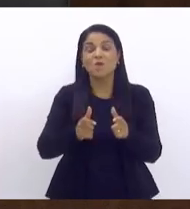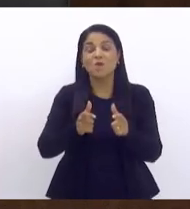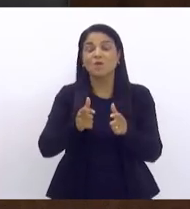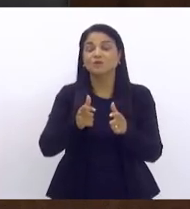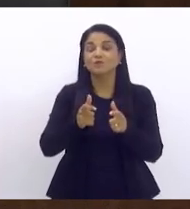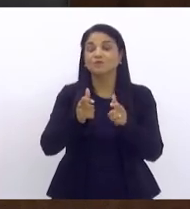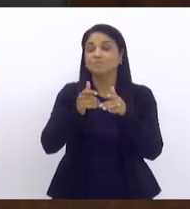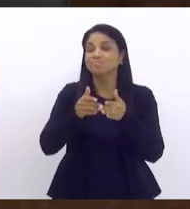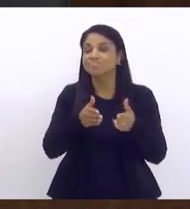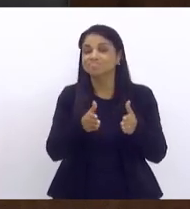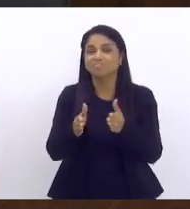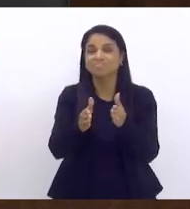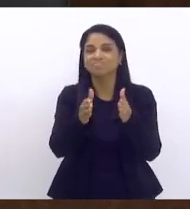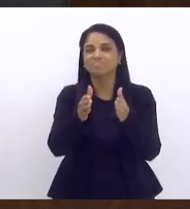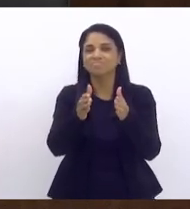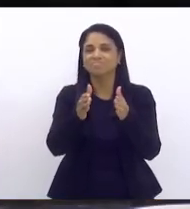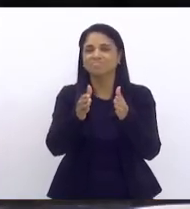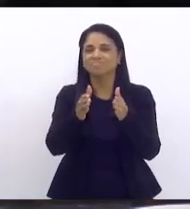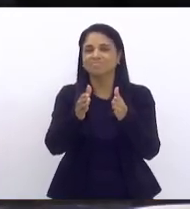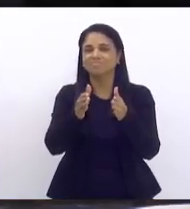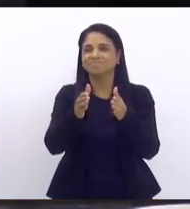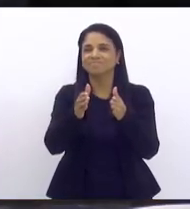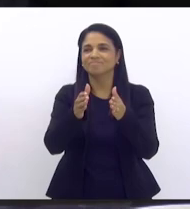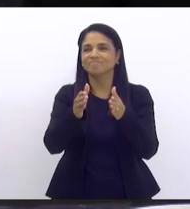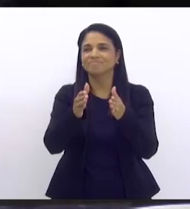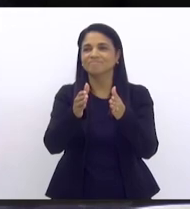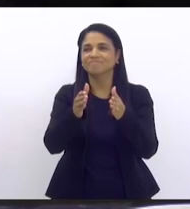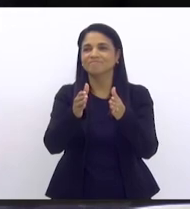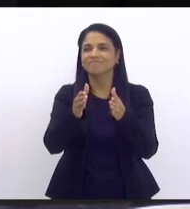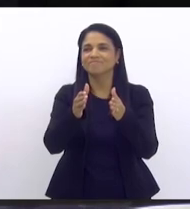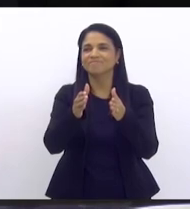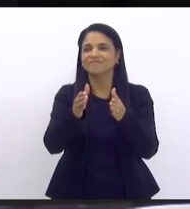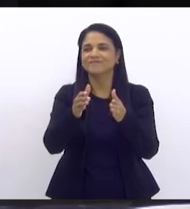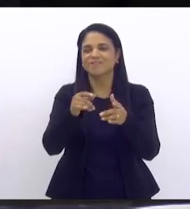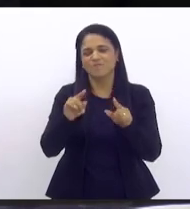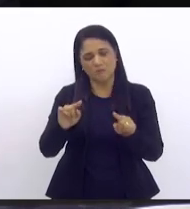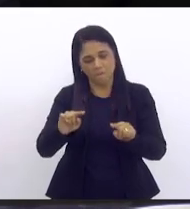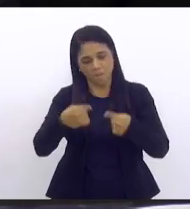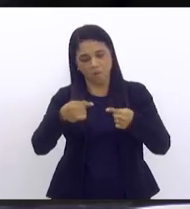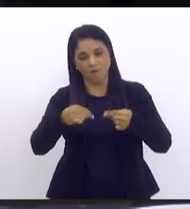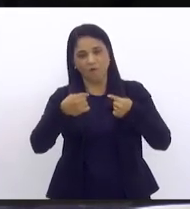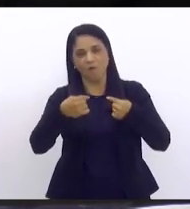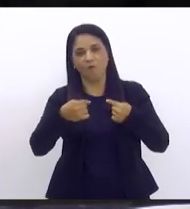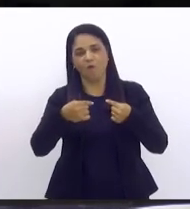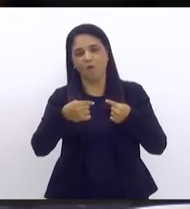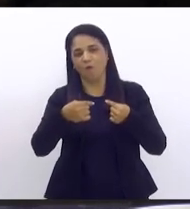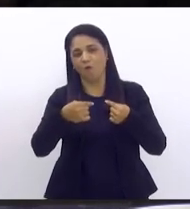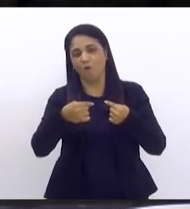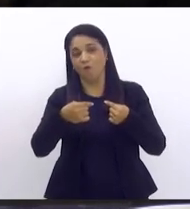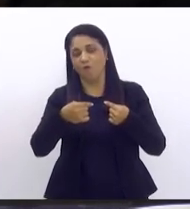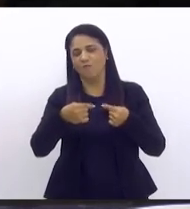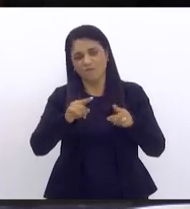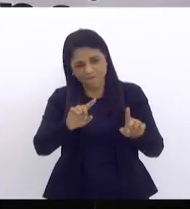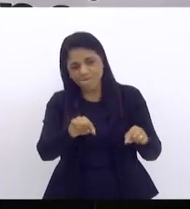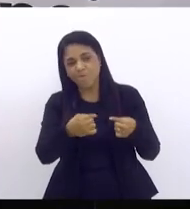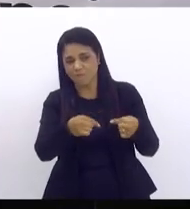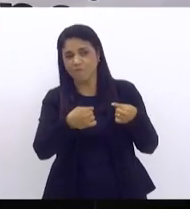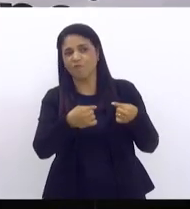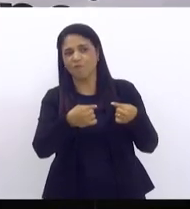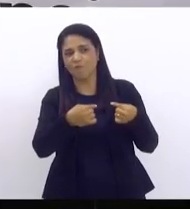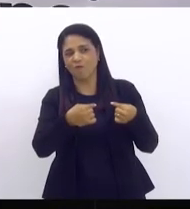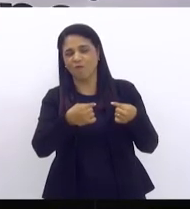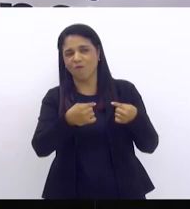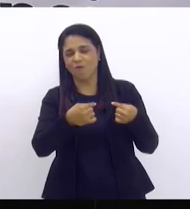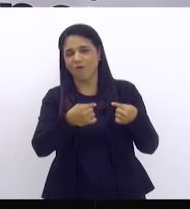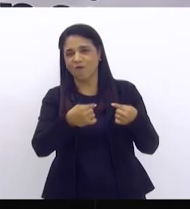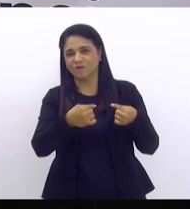onde irei? Eu vou terminar assim, porque eu não. Você me provocou. Eu já ia cantar aqui, né? Você me provocou. Agora eu sou obrigado.